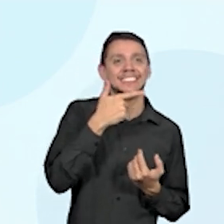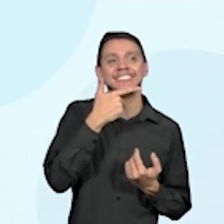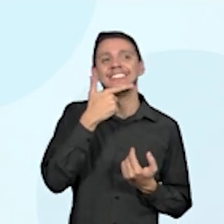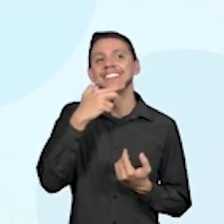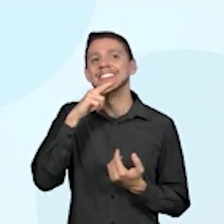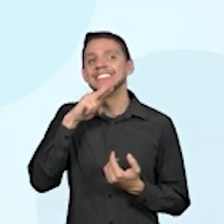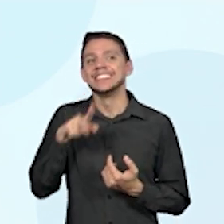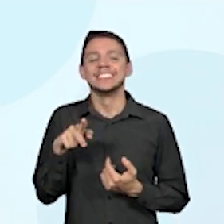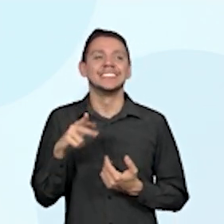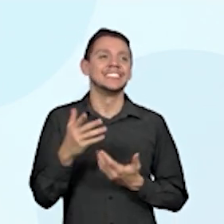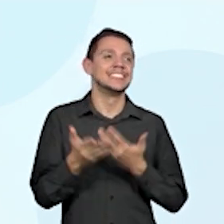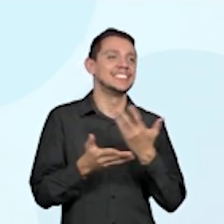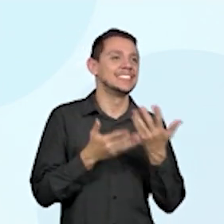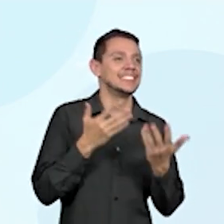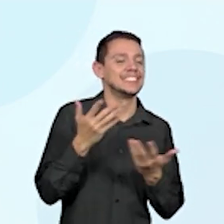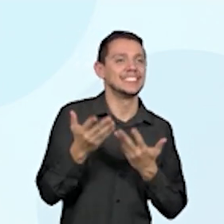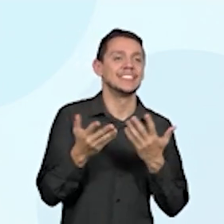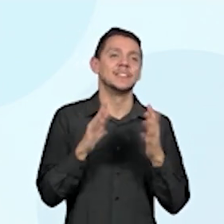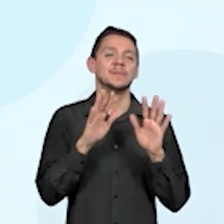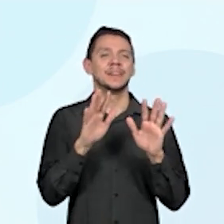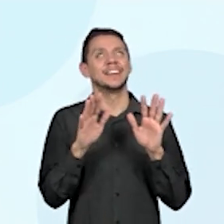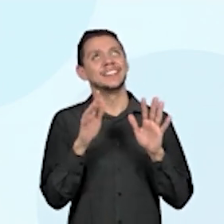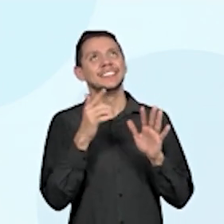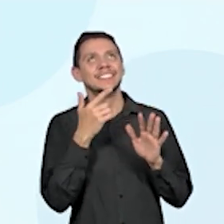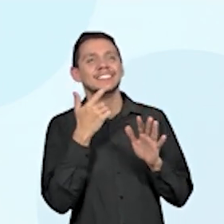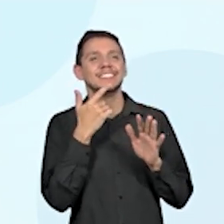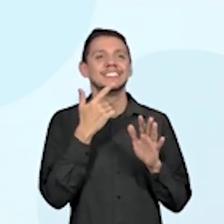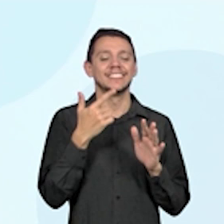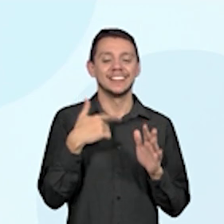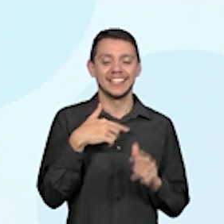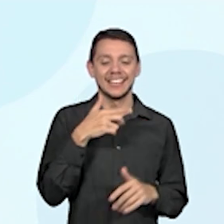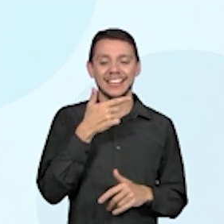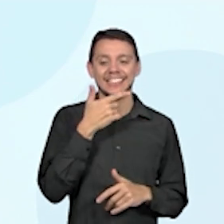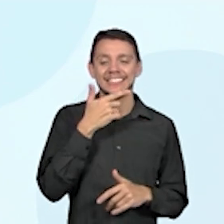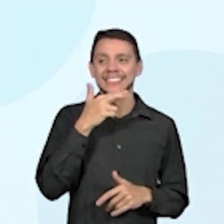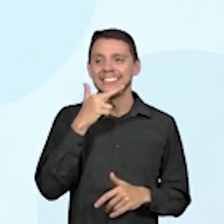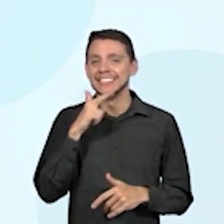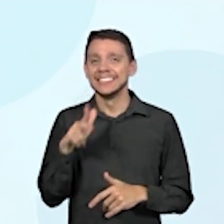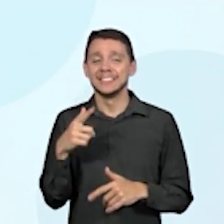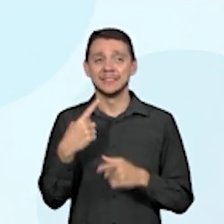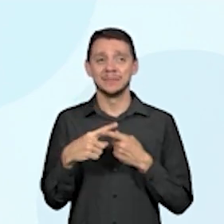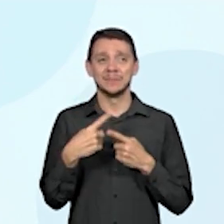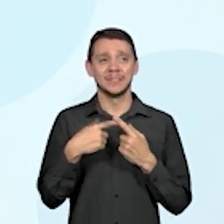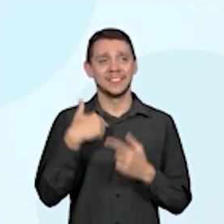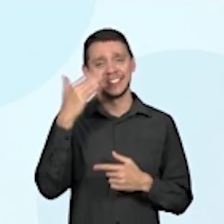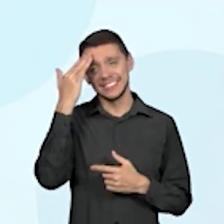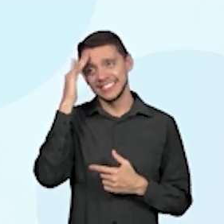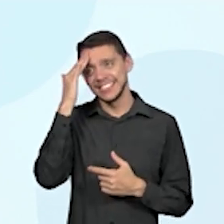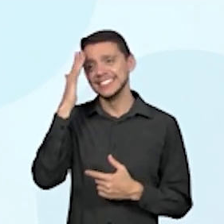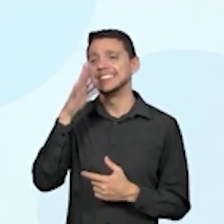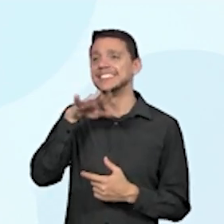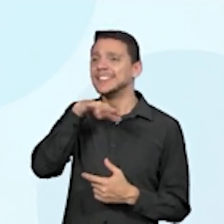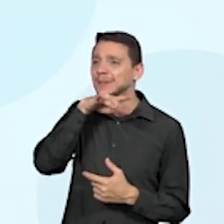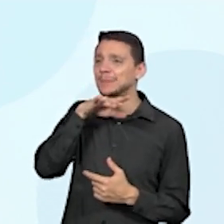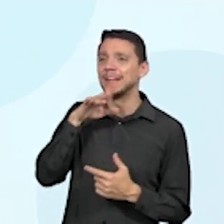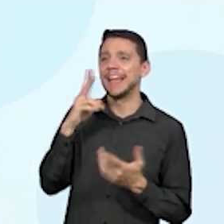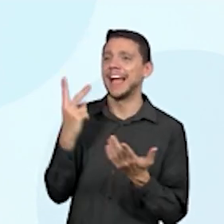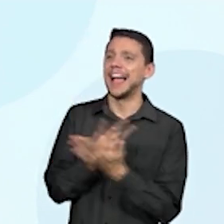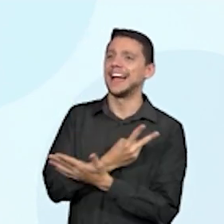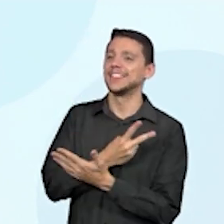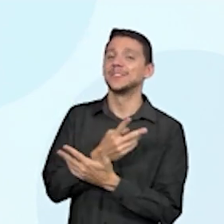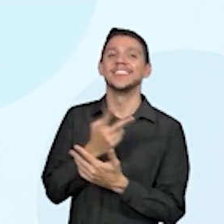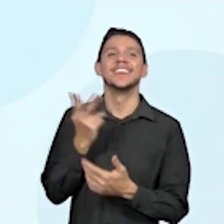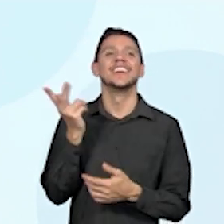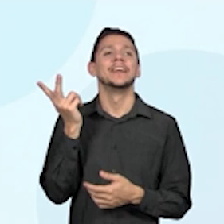mas, eu acho que já estaria mais feliz. Mas eu ficaria sem graça por eu ter interpretado mal, né, a situação. E geralmente a gente sorri.